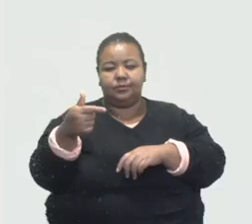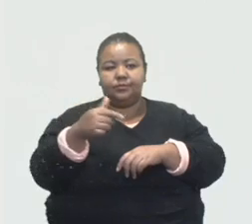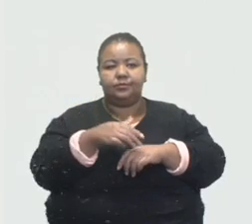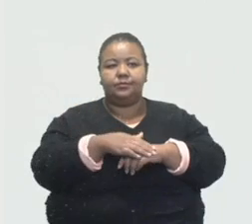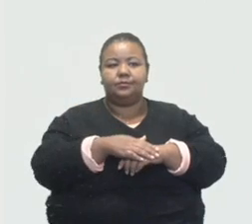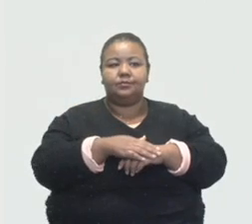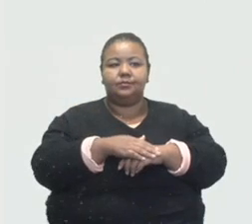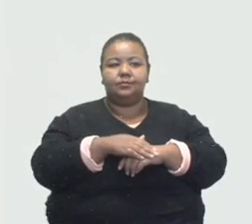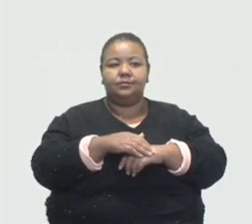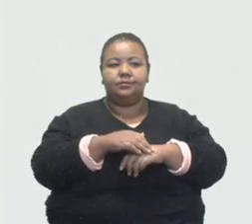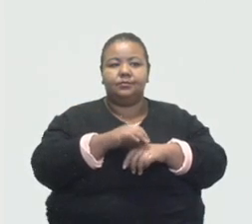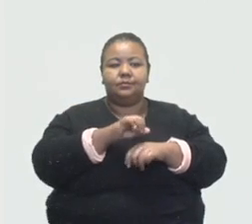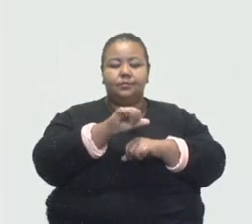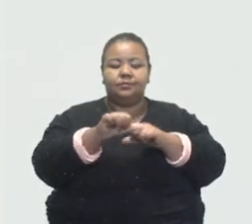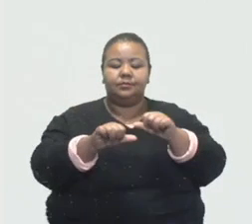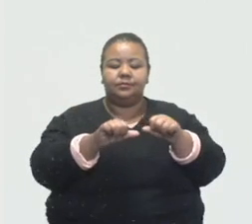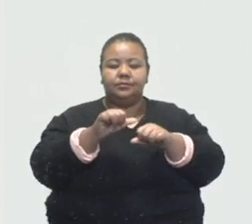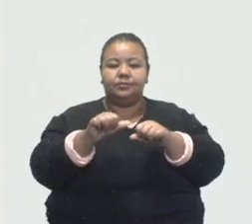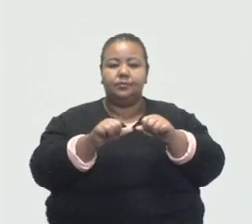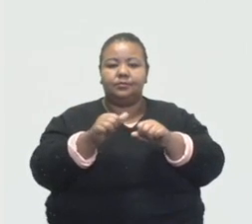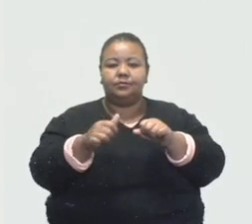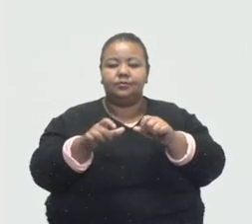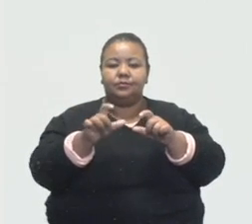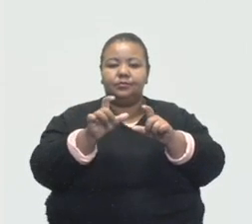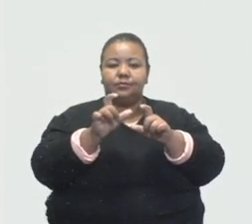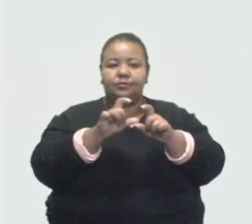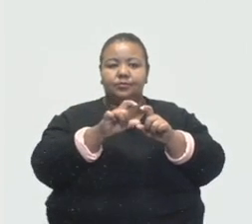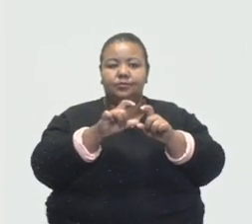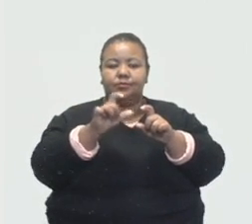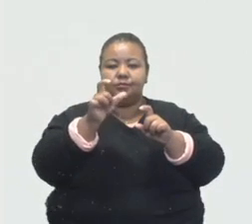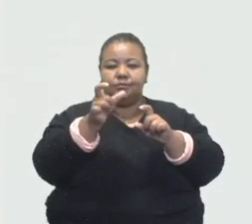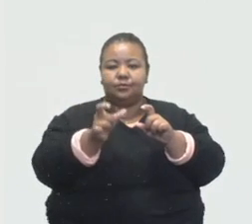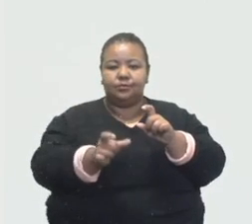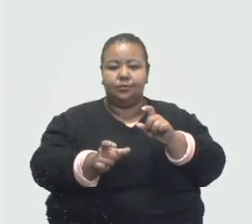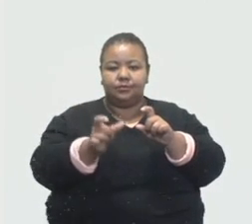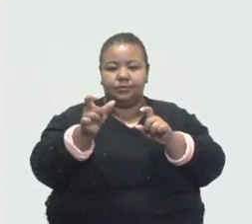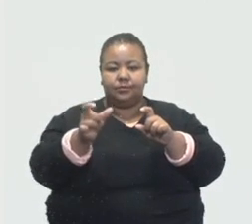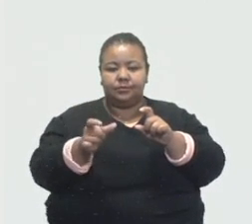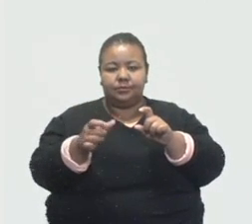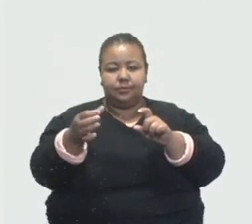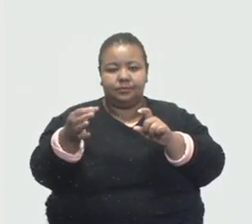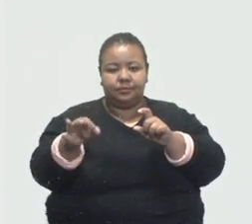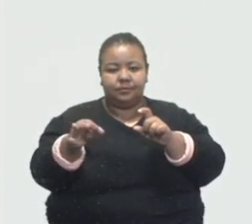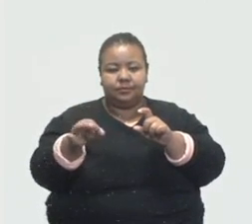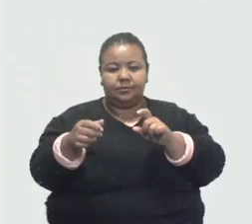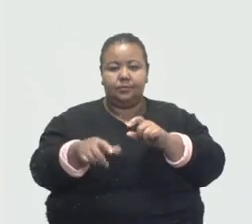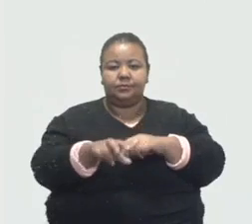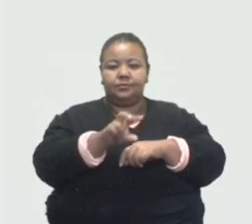Então, ele virou coluna da minha matriz, certo? E o nosso